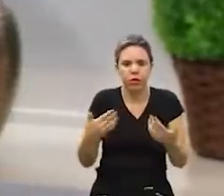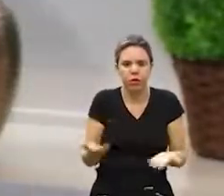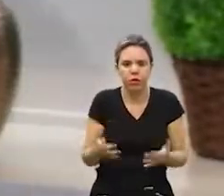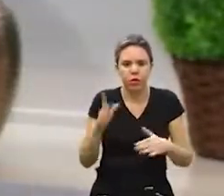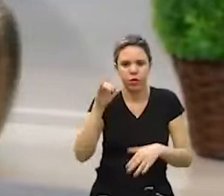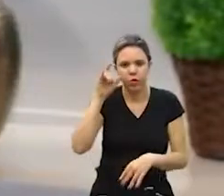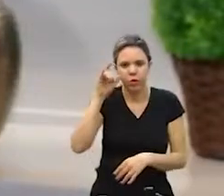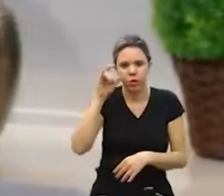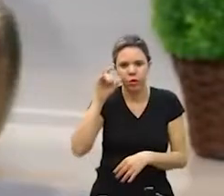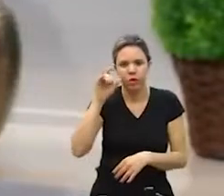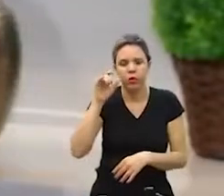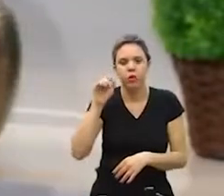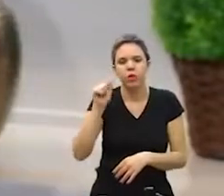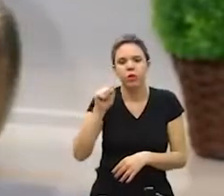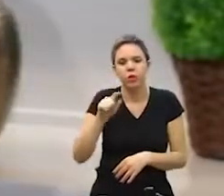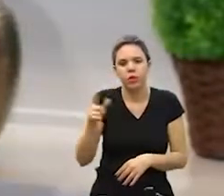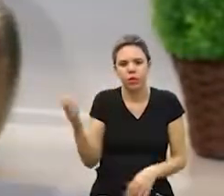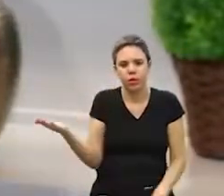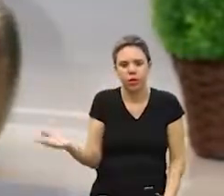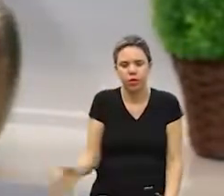trabalho. No Instagram é